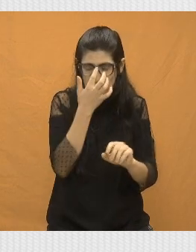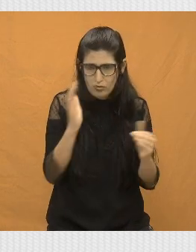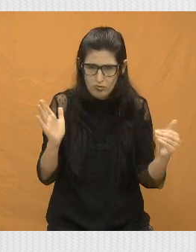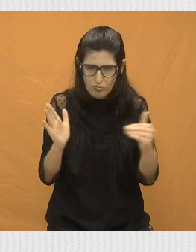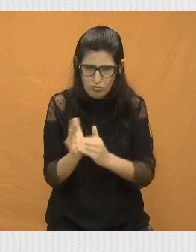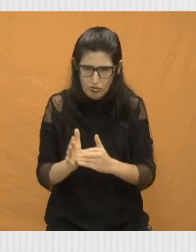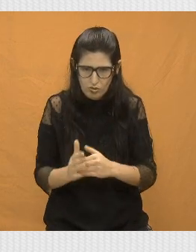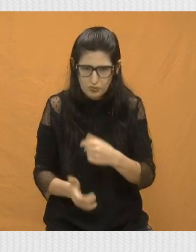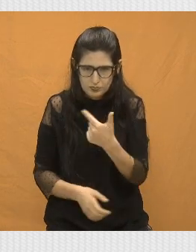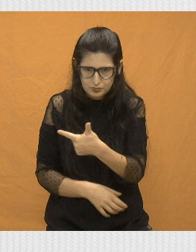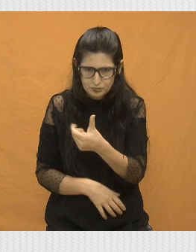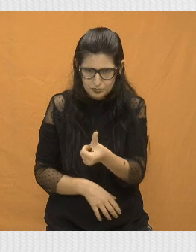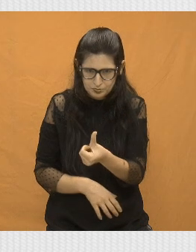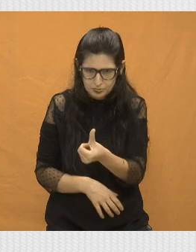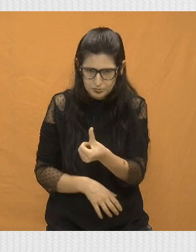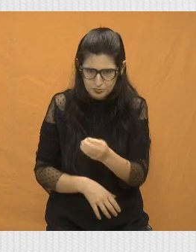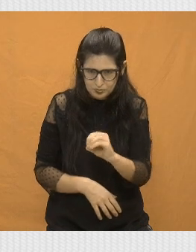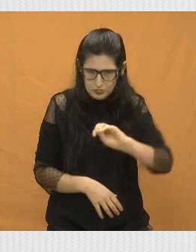em